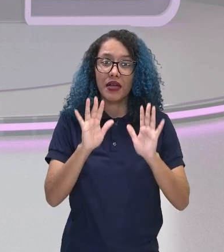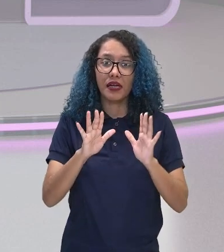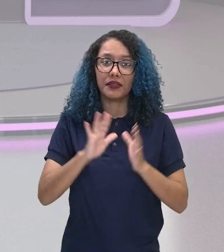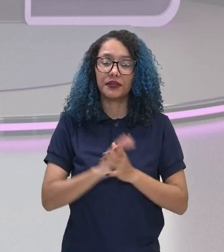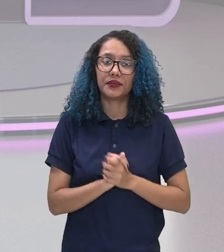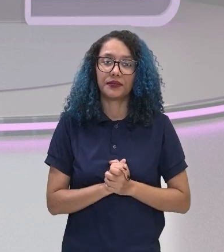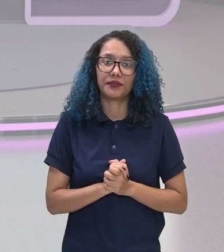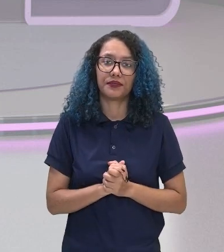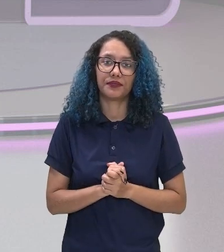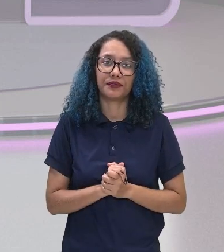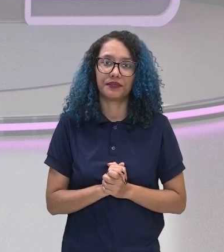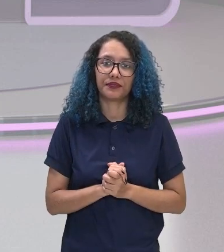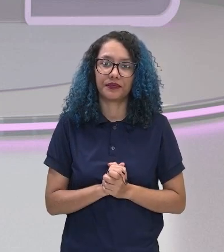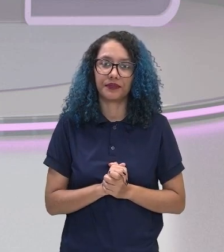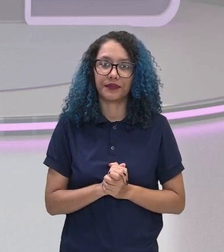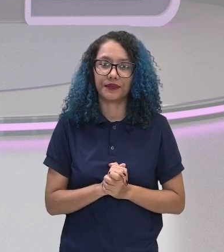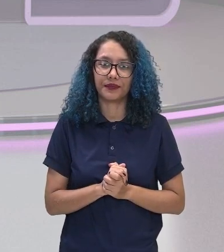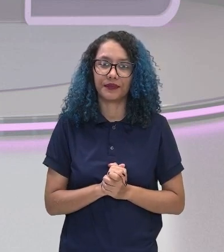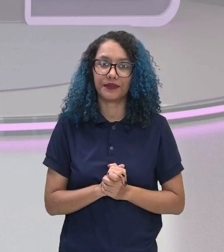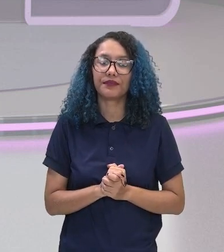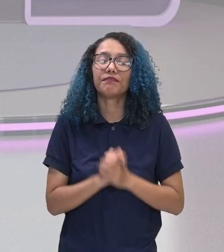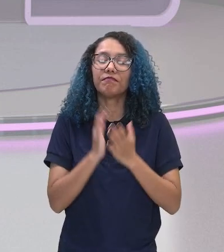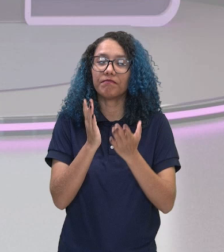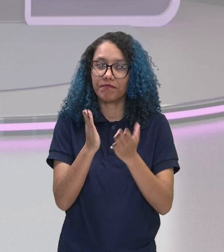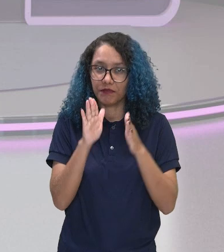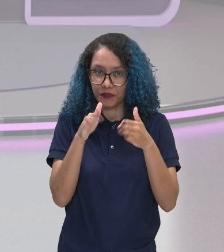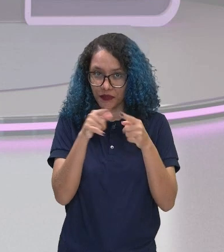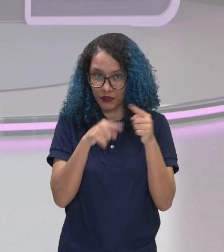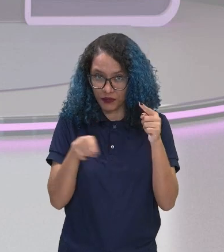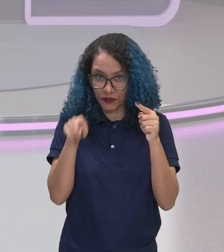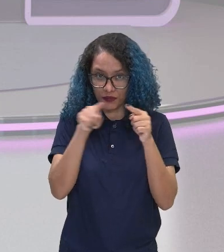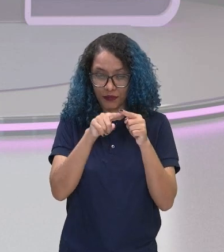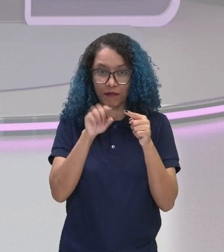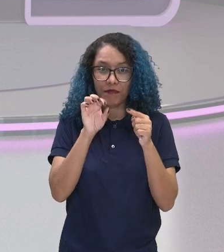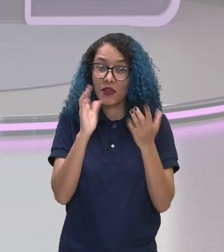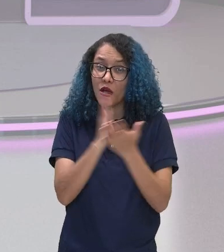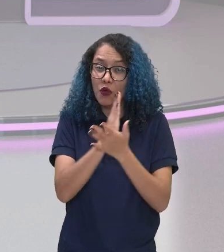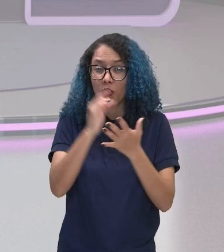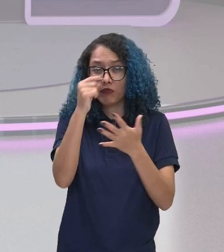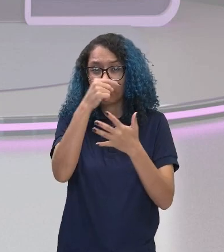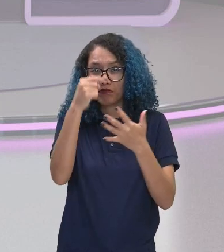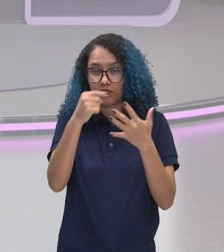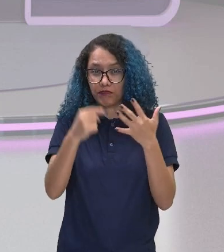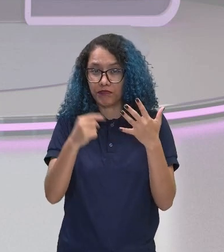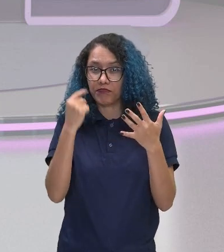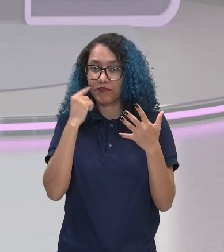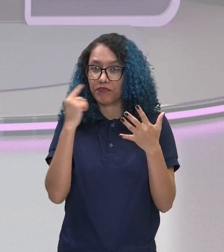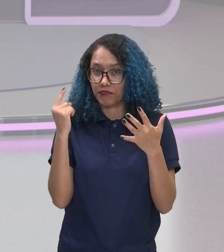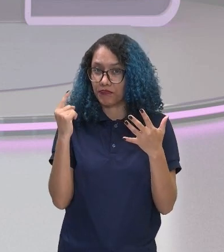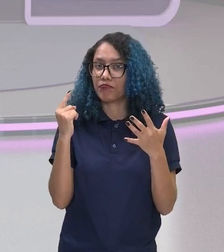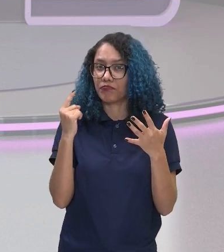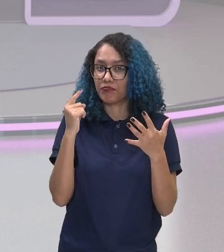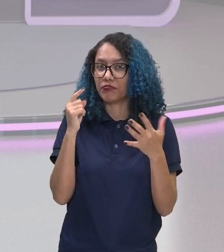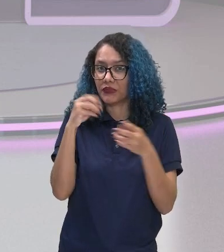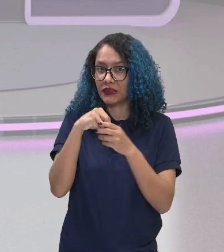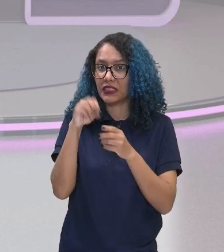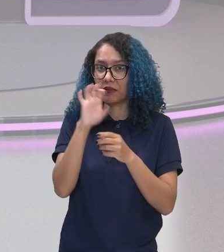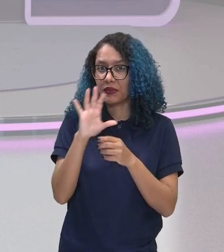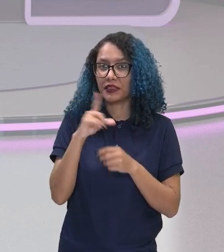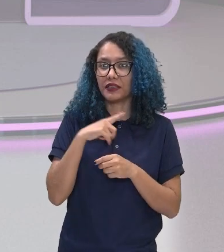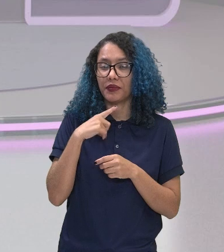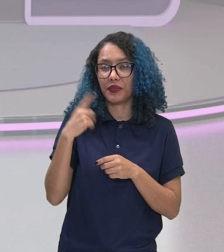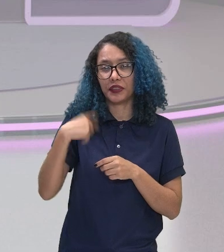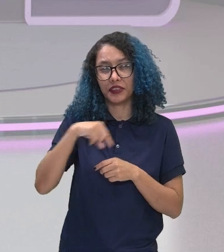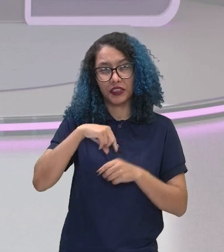tratando de circunferência, nós temos alguns elementos que aqui nesta imagem está sinalizado, tá bom? Temos aqui